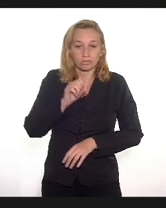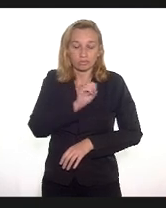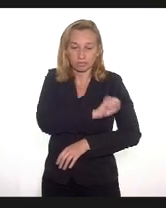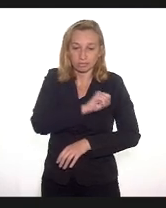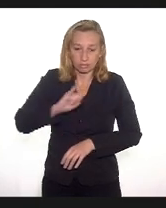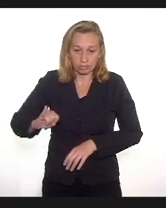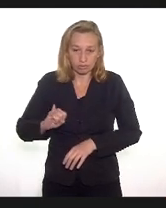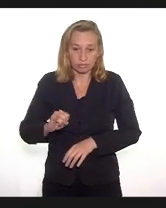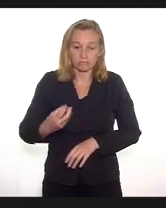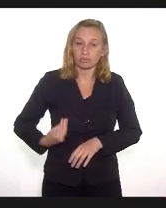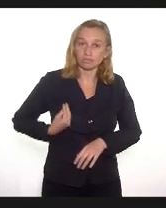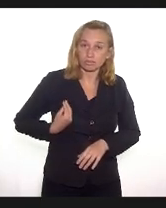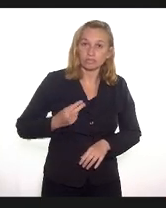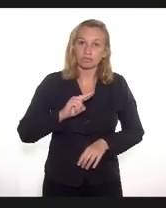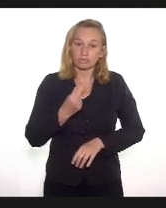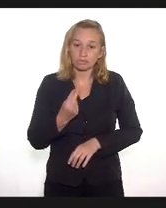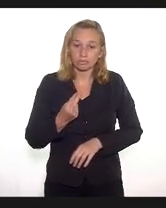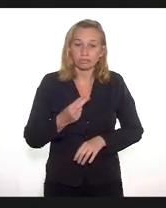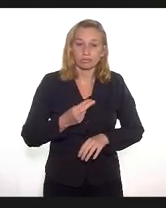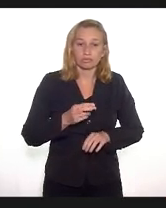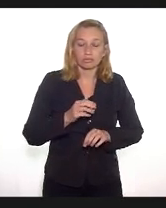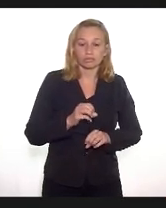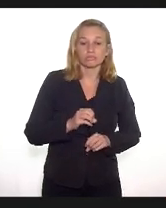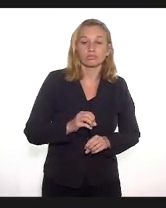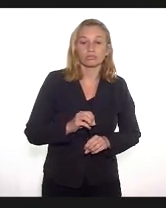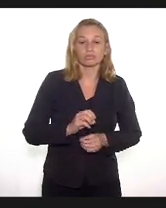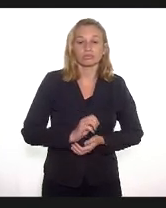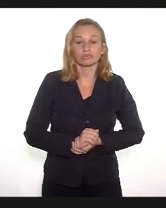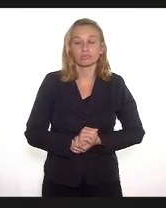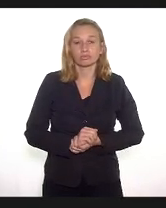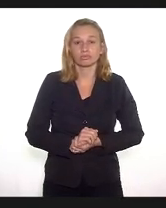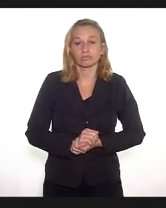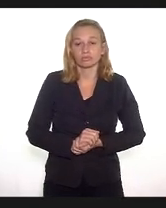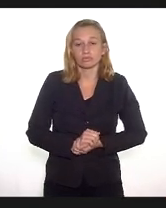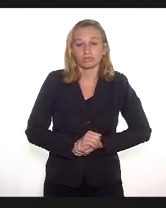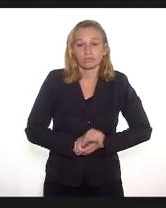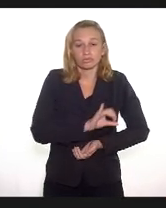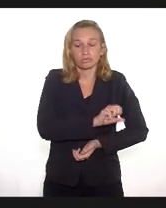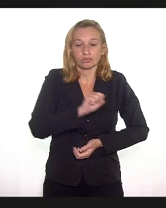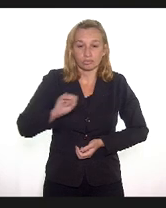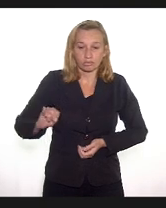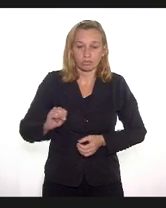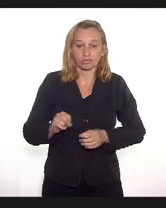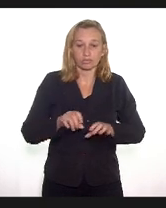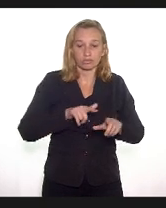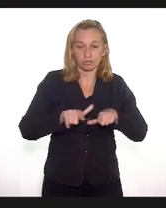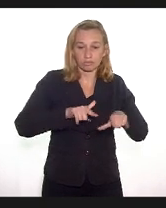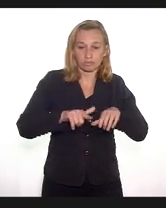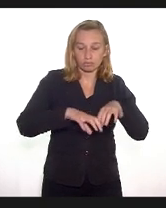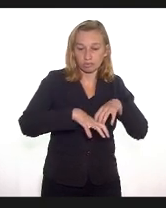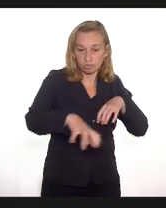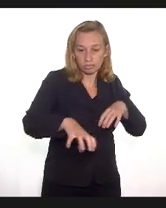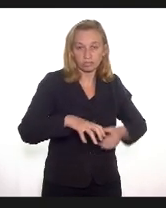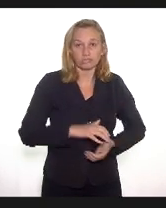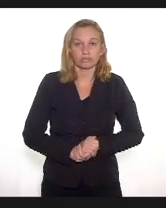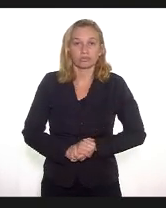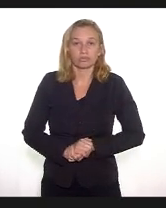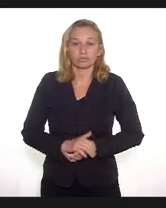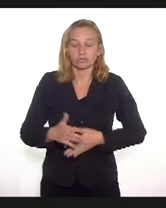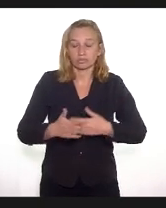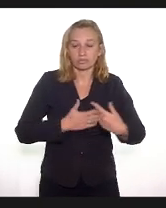presenciais, ou sejam eles os locais, ou sejam eles aqueles que trabalham à distância. E aí